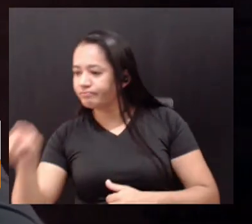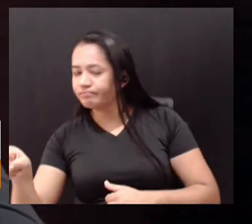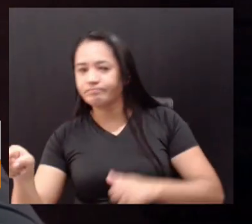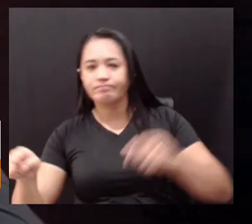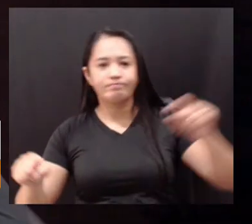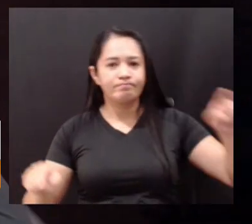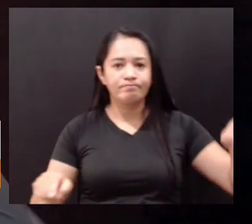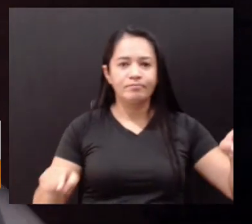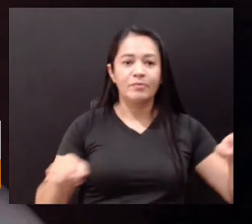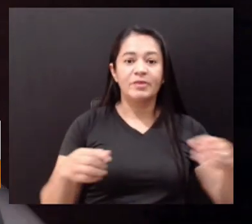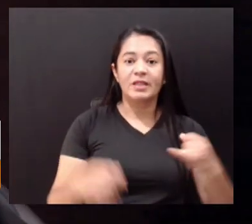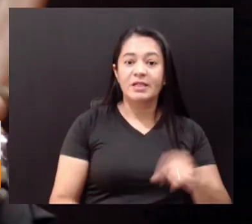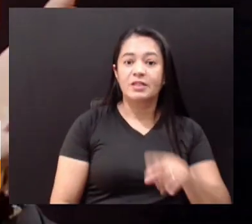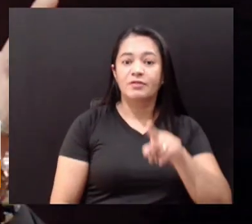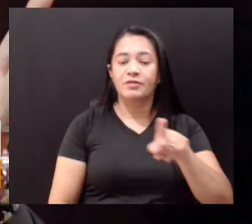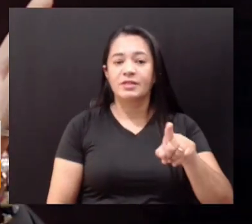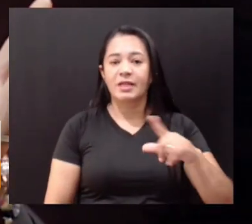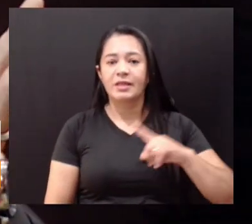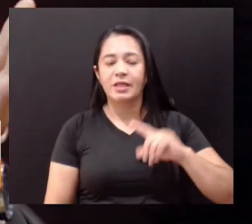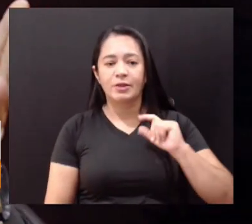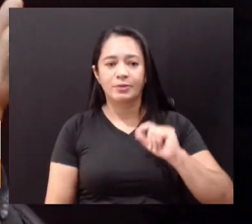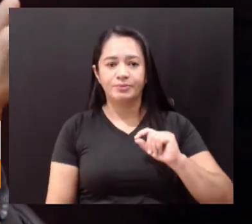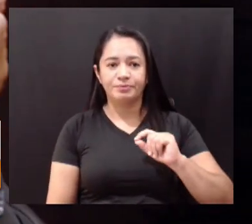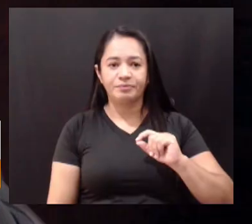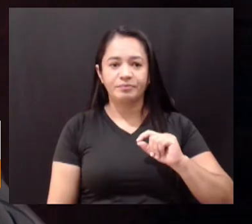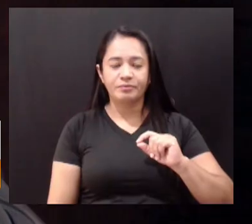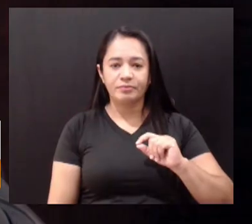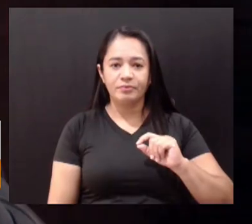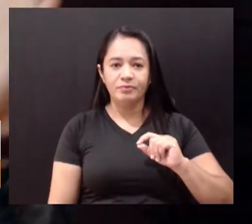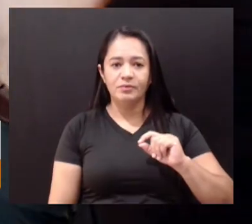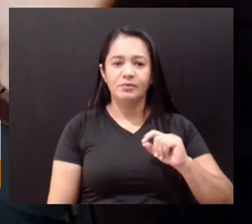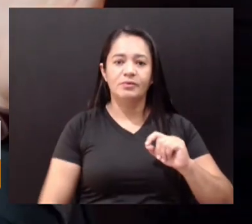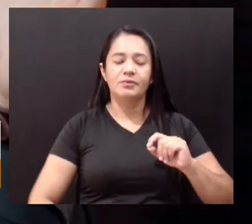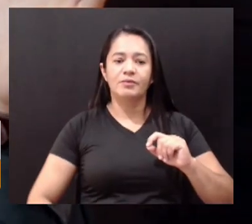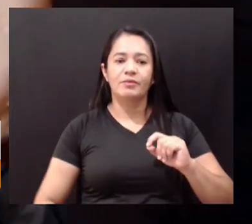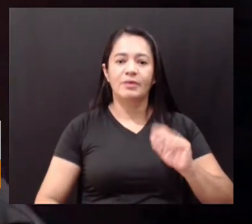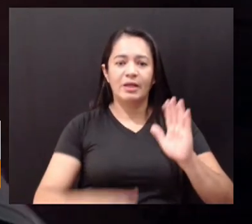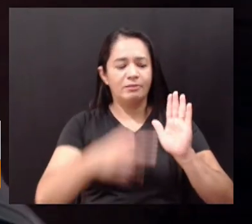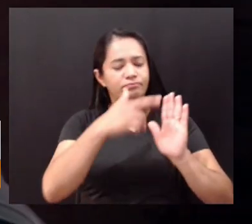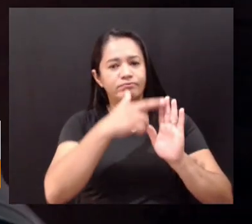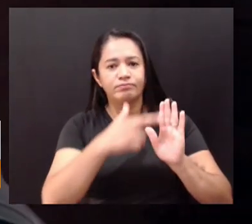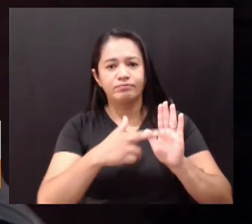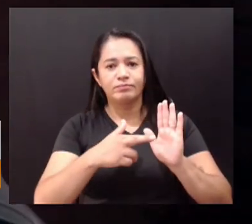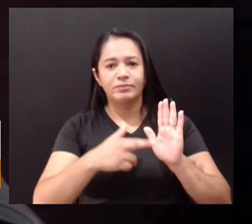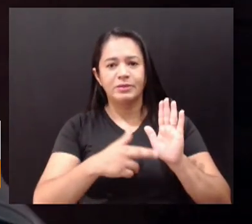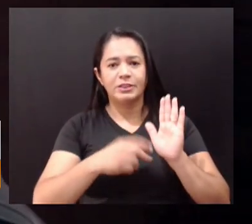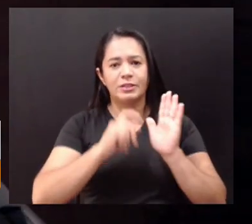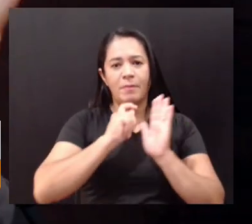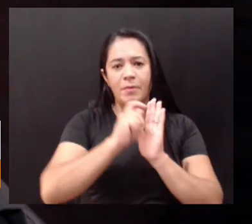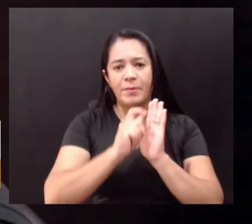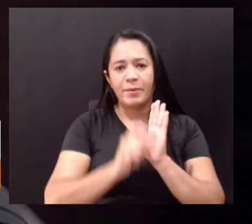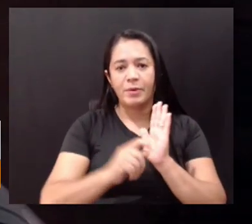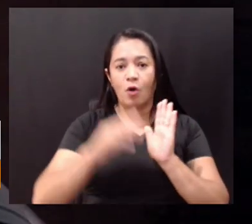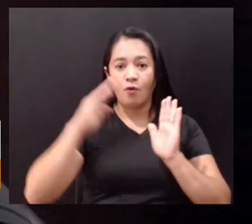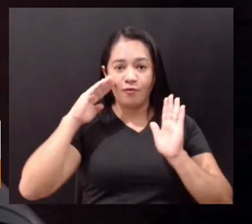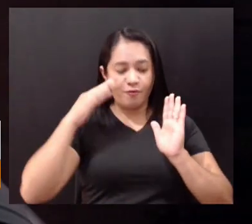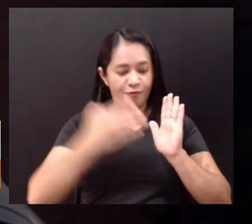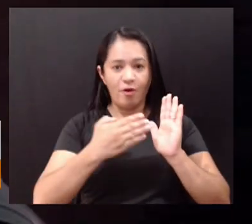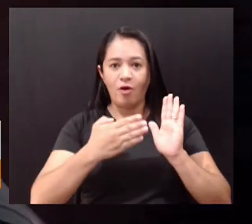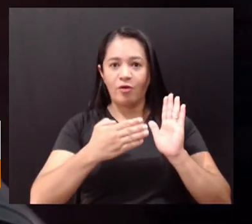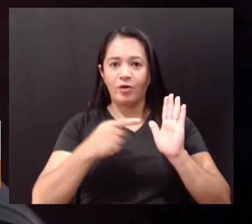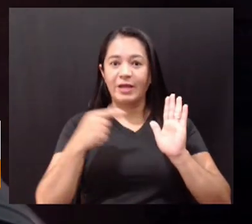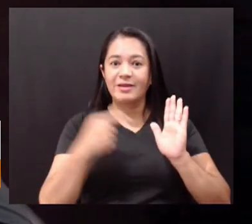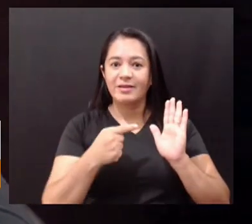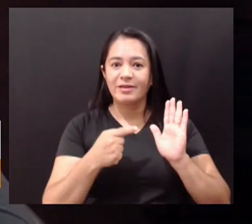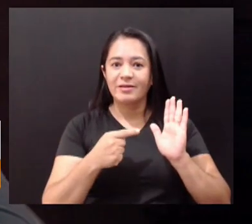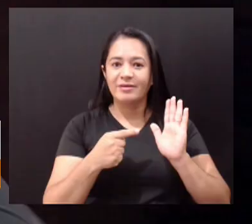tem, por exemplo, já esse repertório de possibilidades, o foco ele fica muito mais atrelado nesses pequenos pontos.